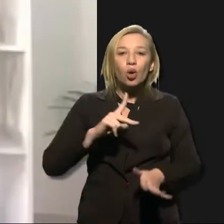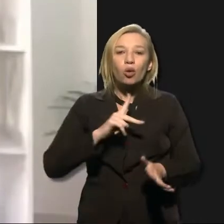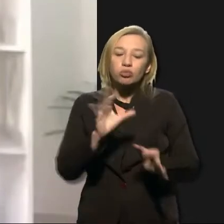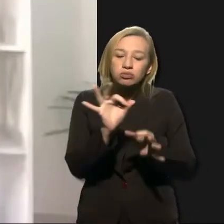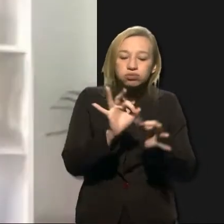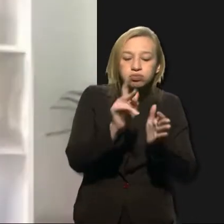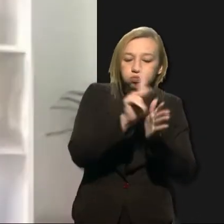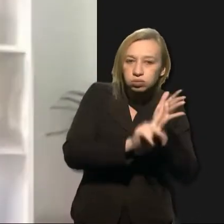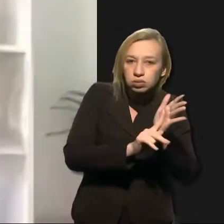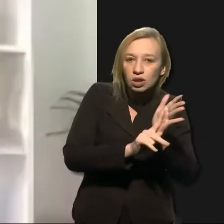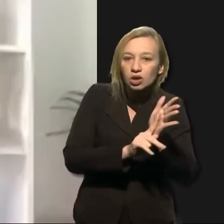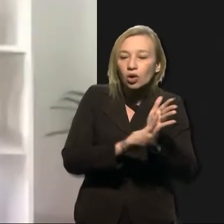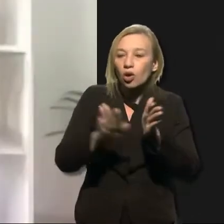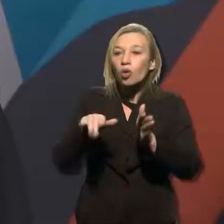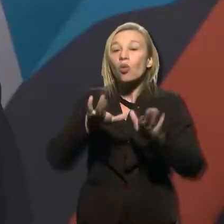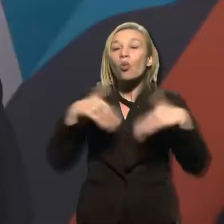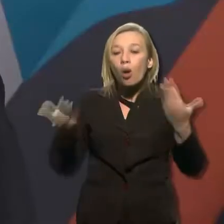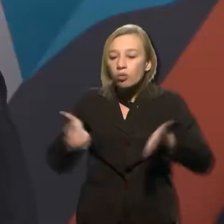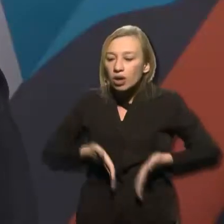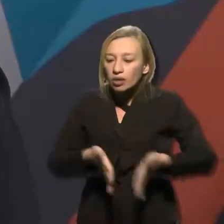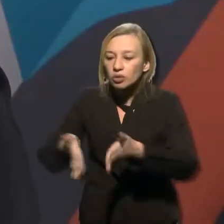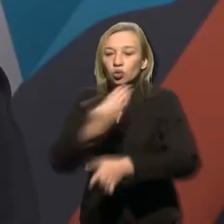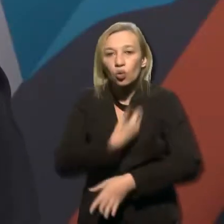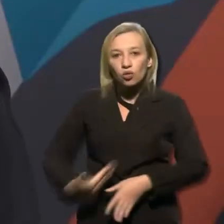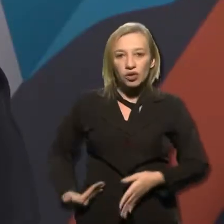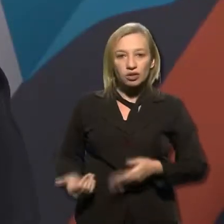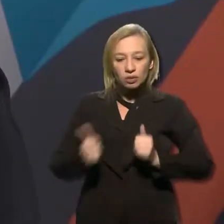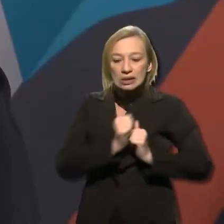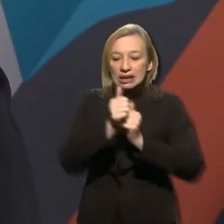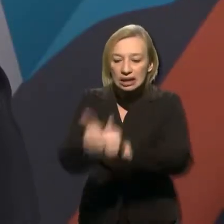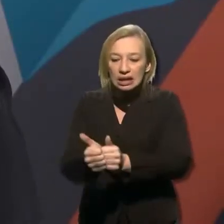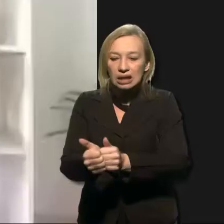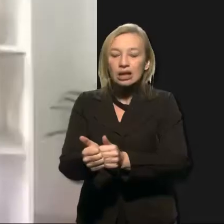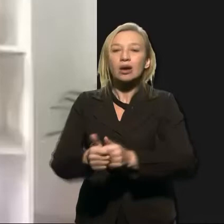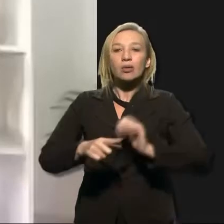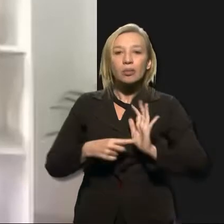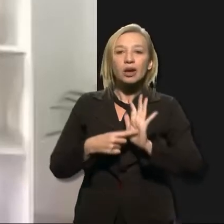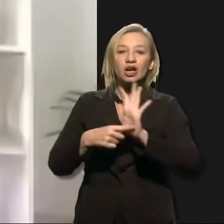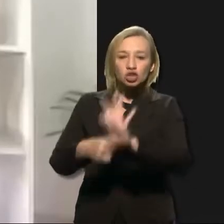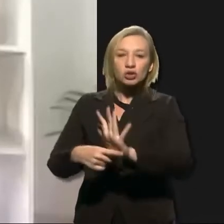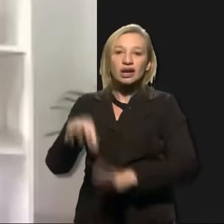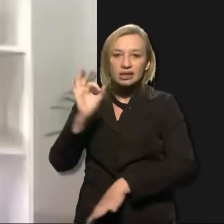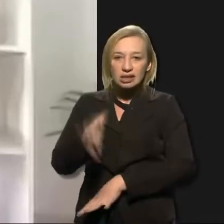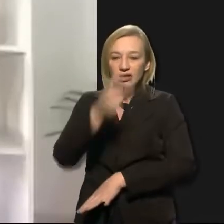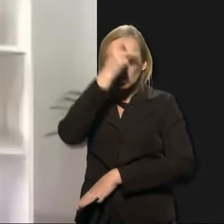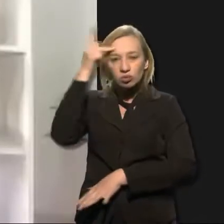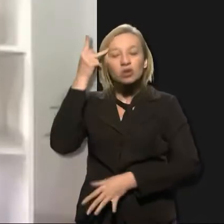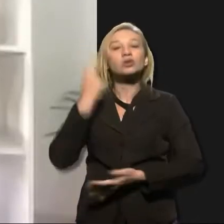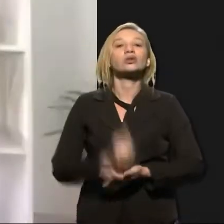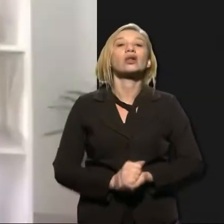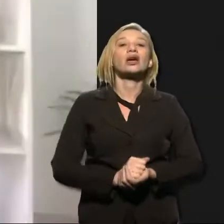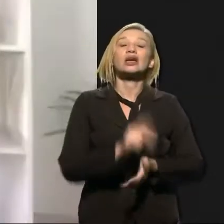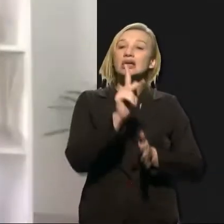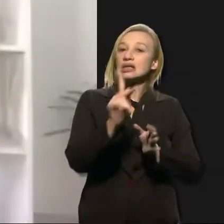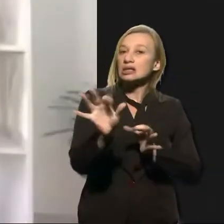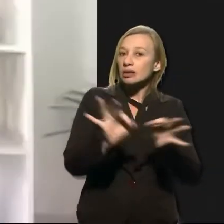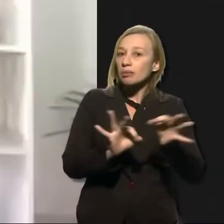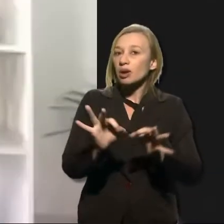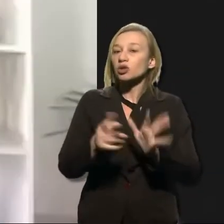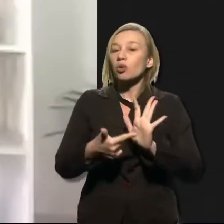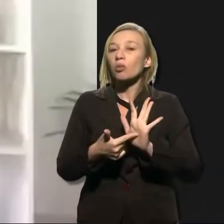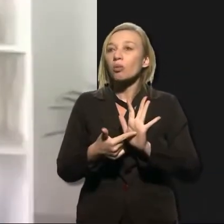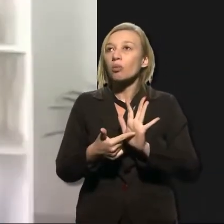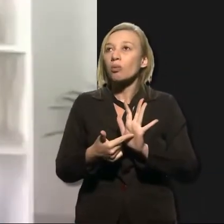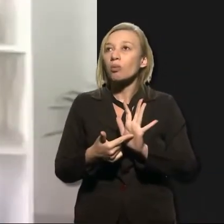no próprio plano para entender quais são os caminhos que o governo deve seguir para acessar de fato as pessoas,